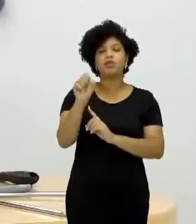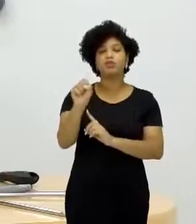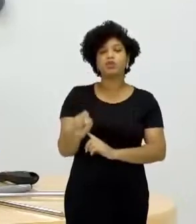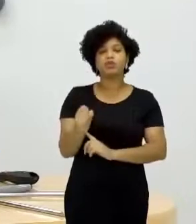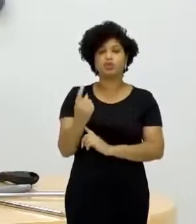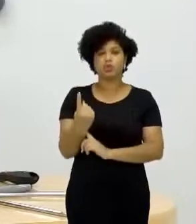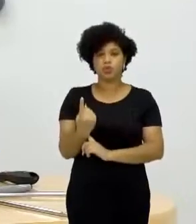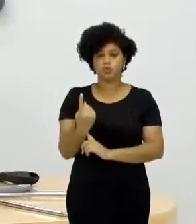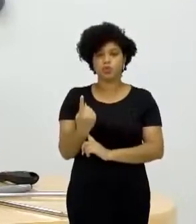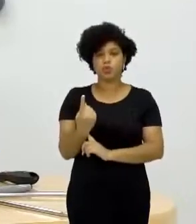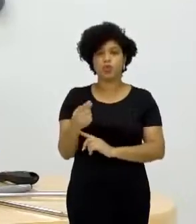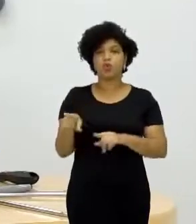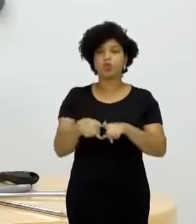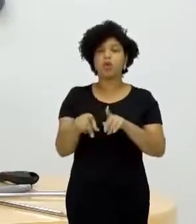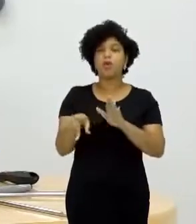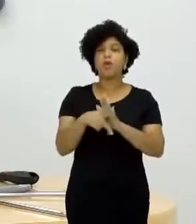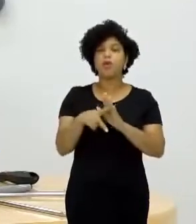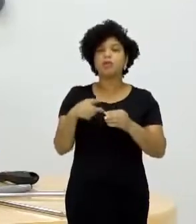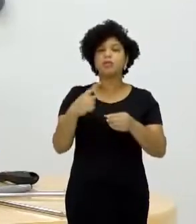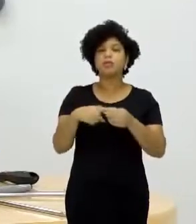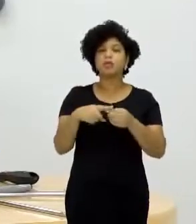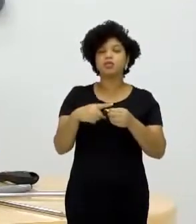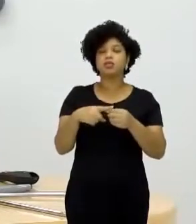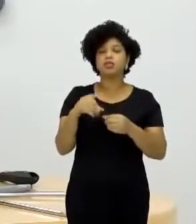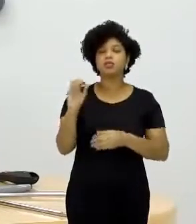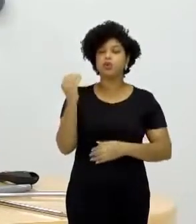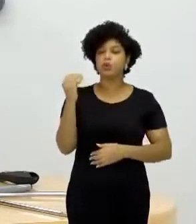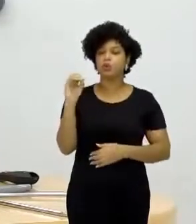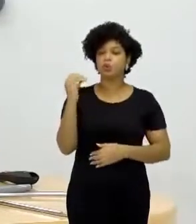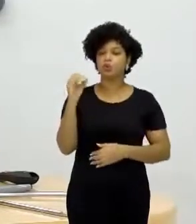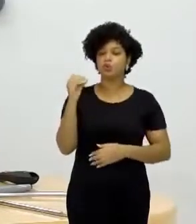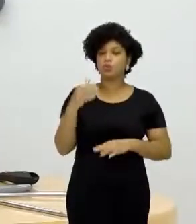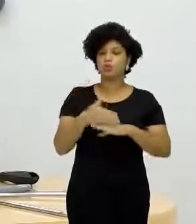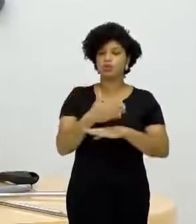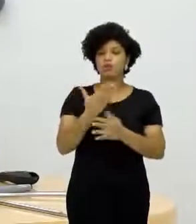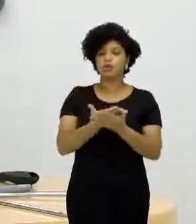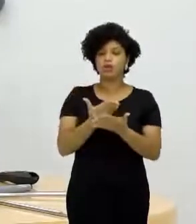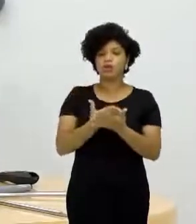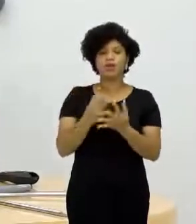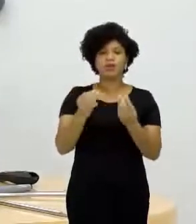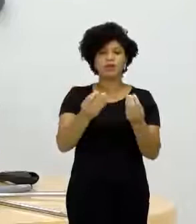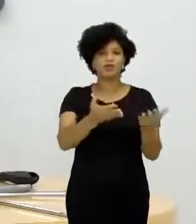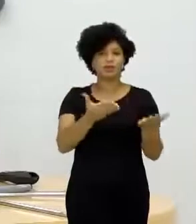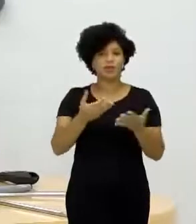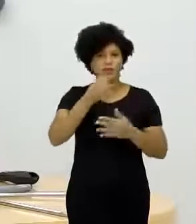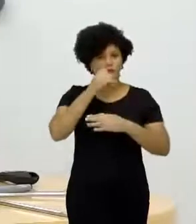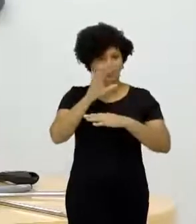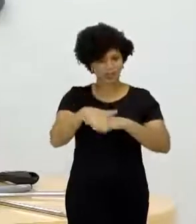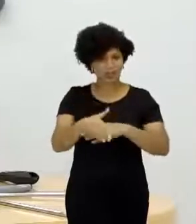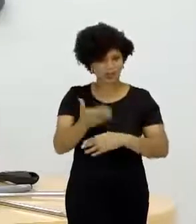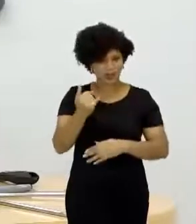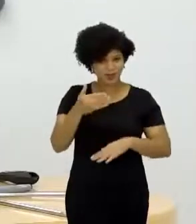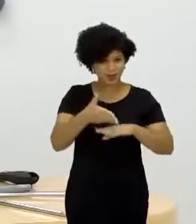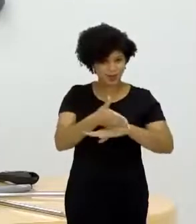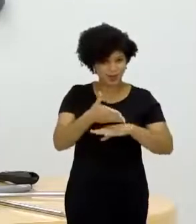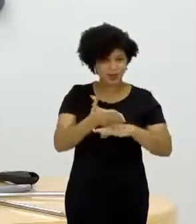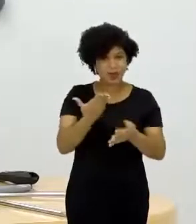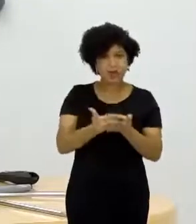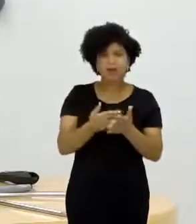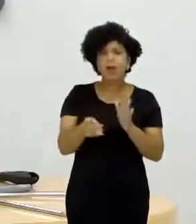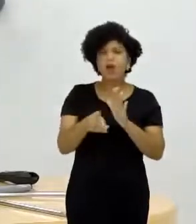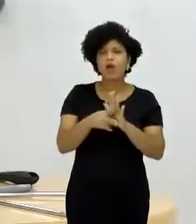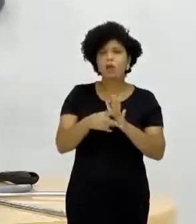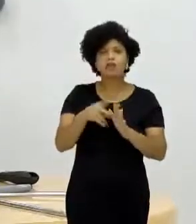também. Geribla de Osasco também sempre aqui participando da nossa aula. Bem-vindo, pessoal. Boa tarde e vamos aí participando da nossa aula sobre